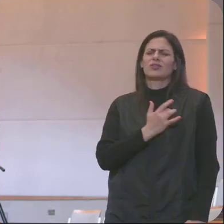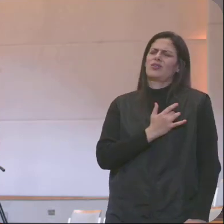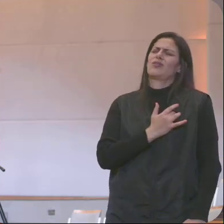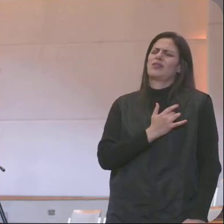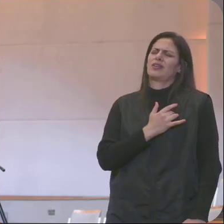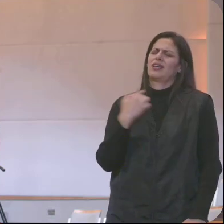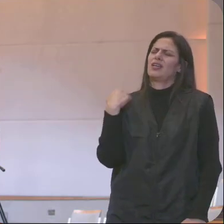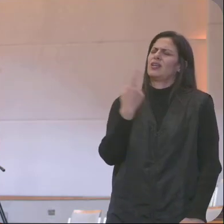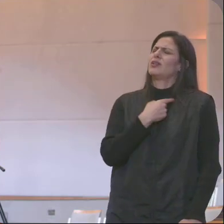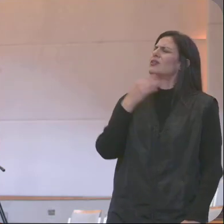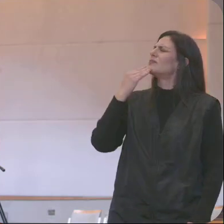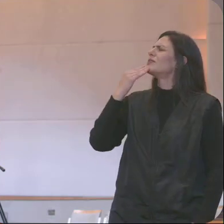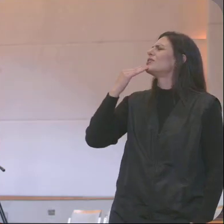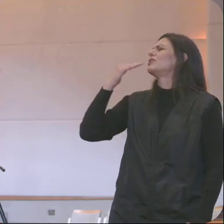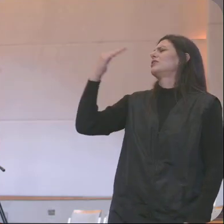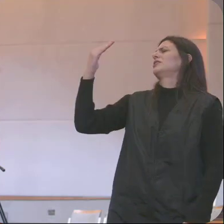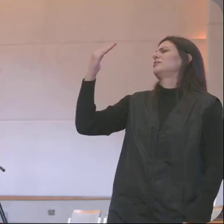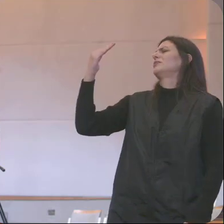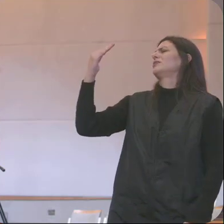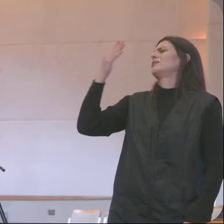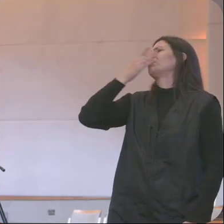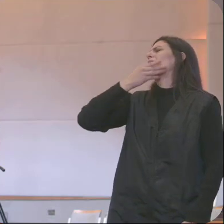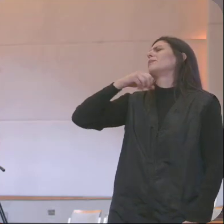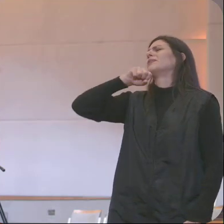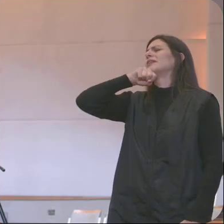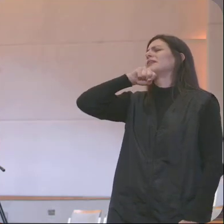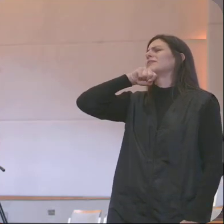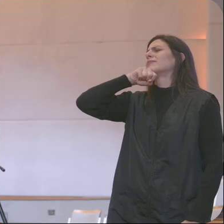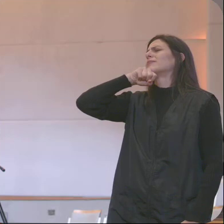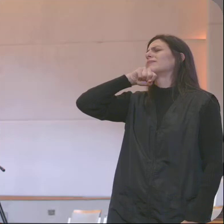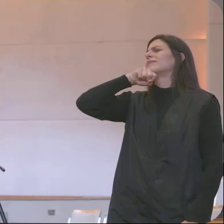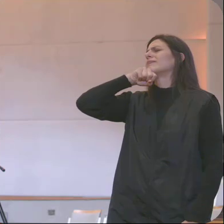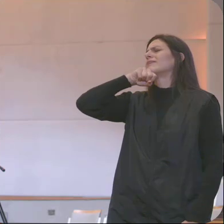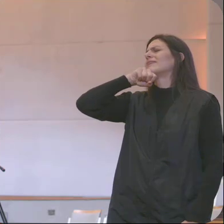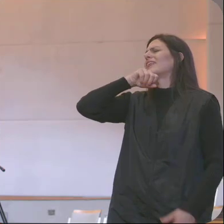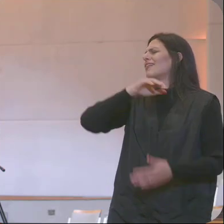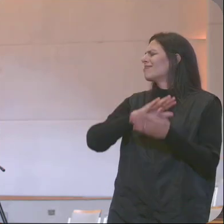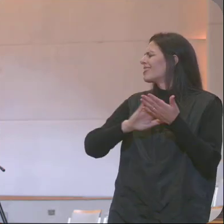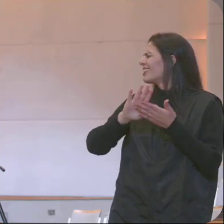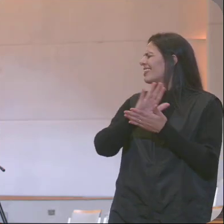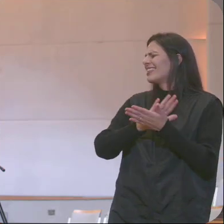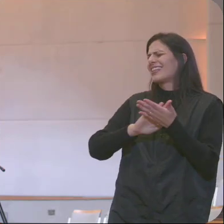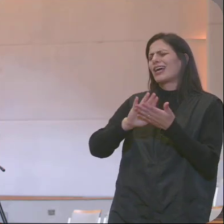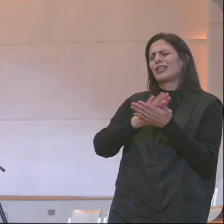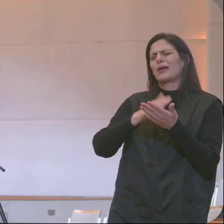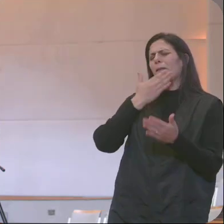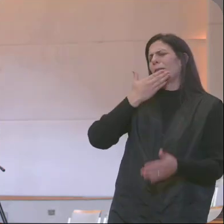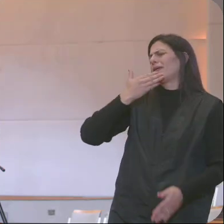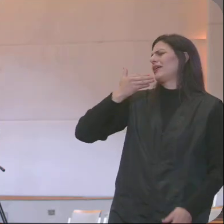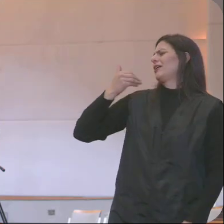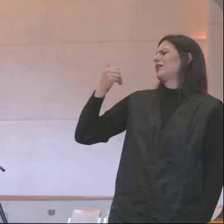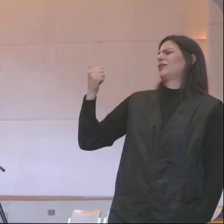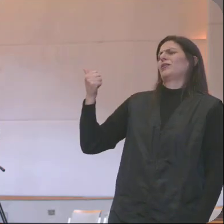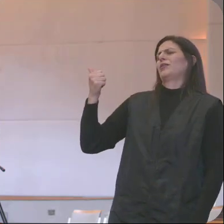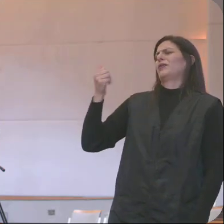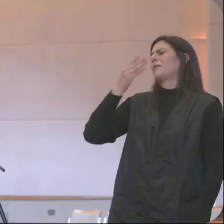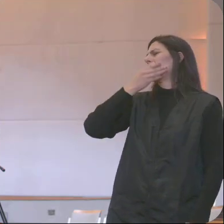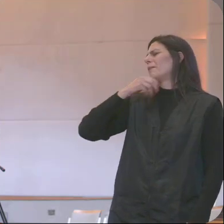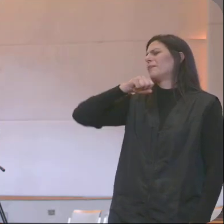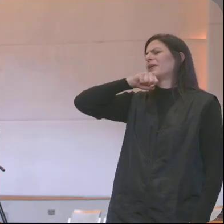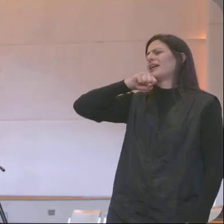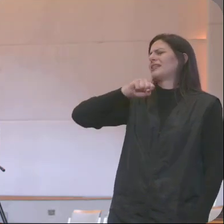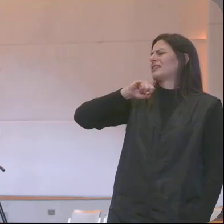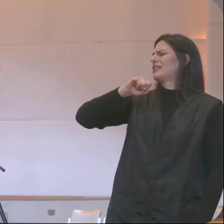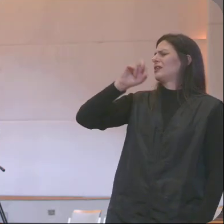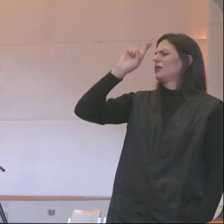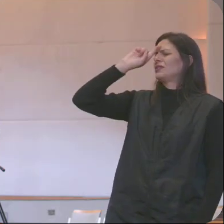Pai. Porque nada vale a pena nesse mundo, Senhor, se não, o Senhor não estiver presente,